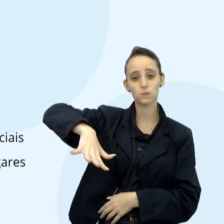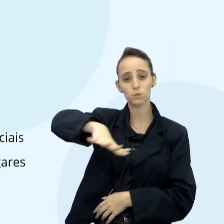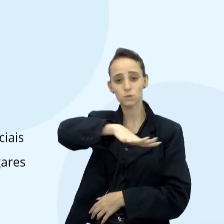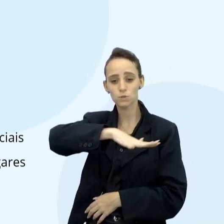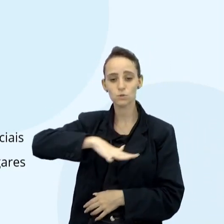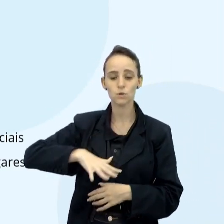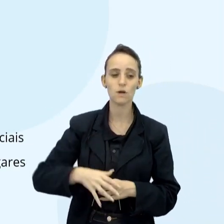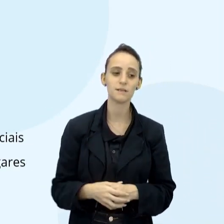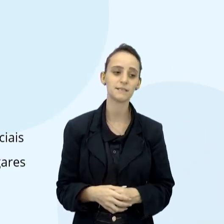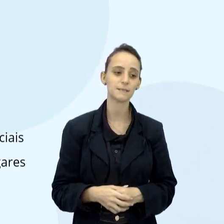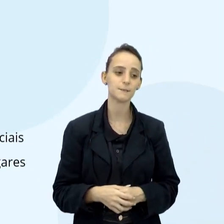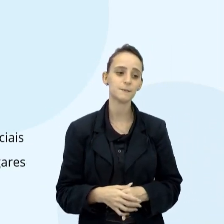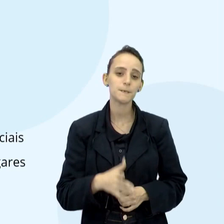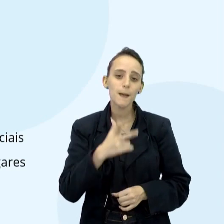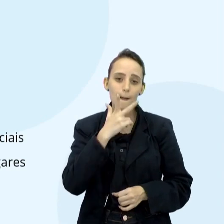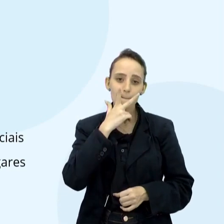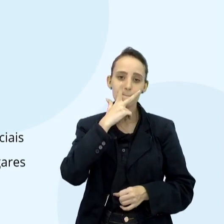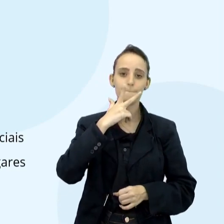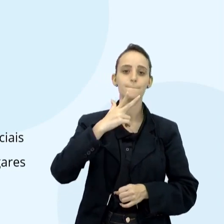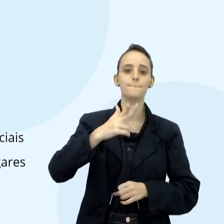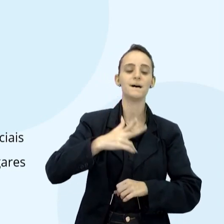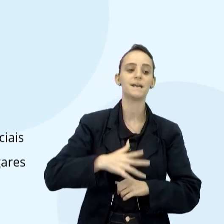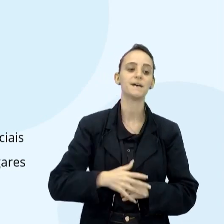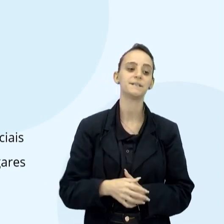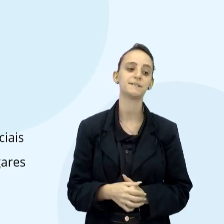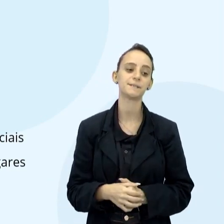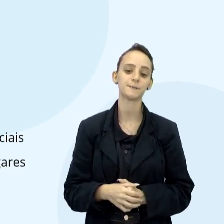aí nos ampliando, né?